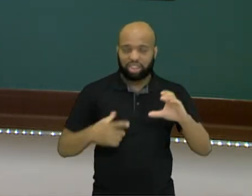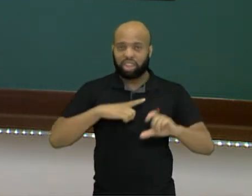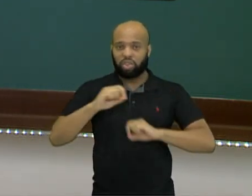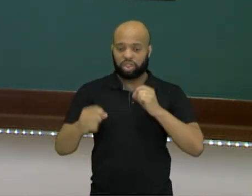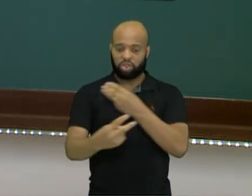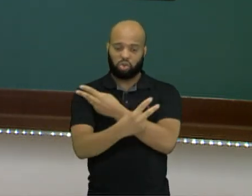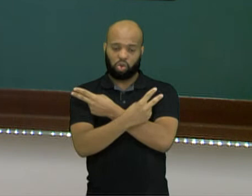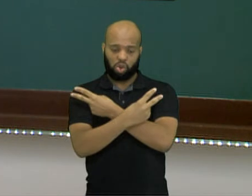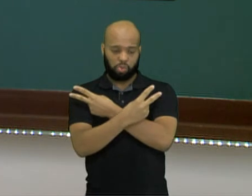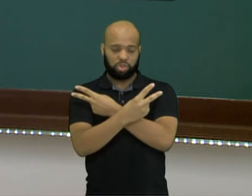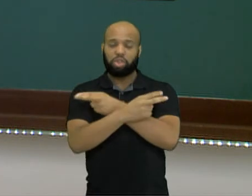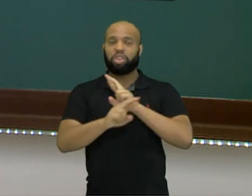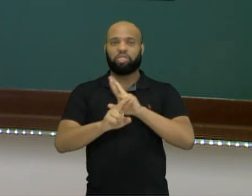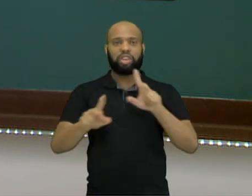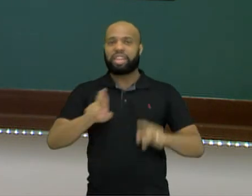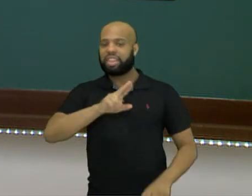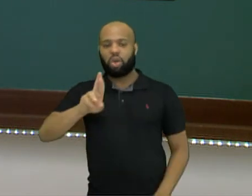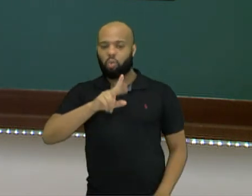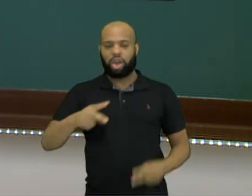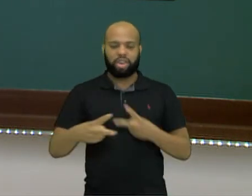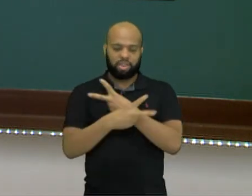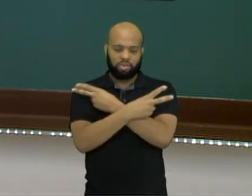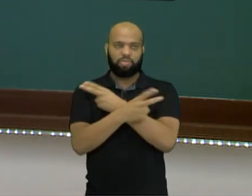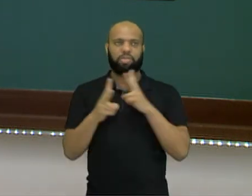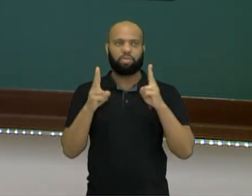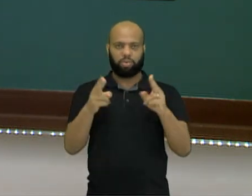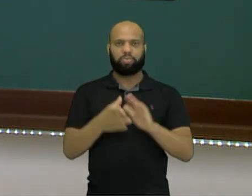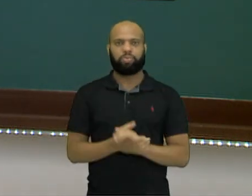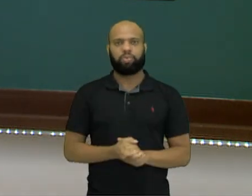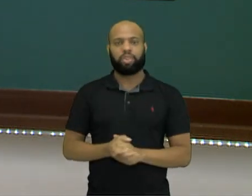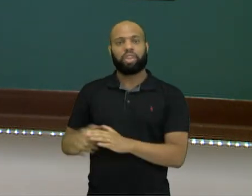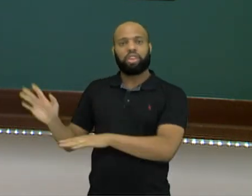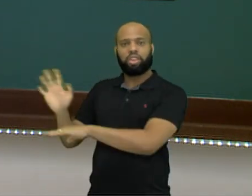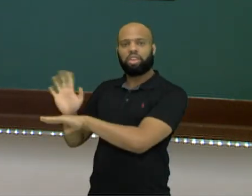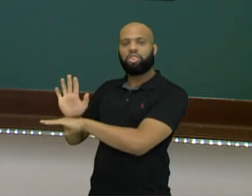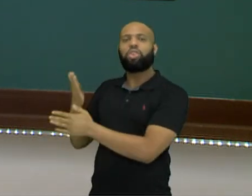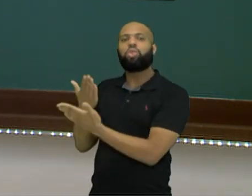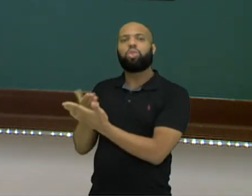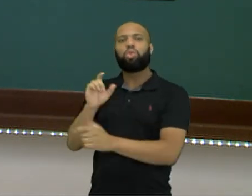cromossomos diferentes, não estão no mesmo cromossomo. Nesse vídeo,